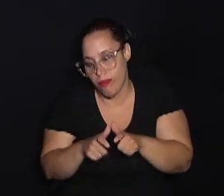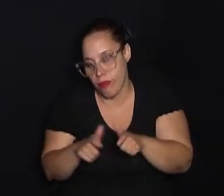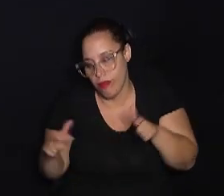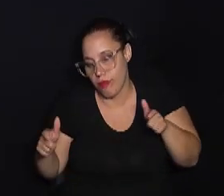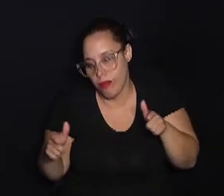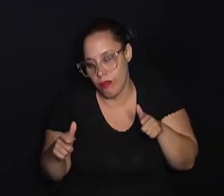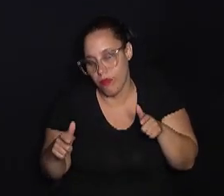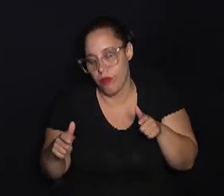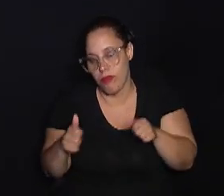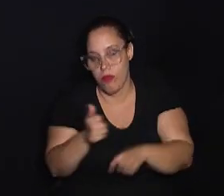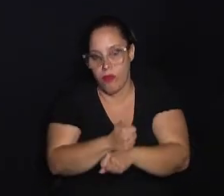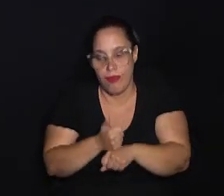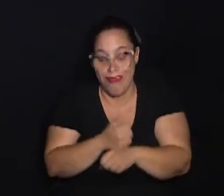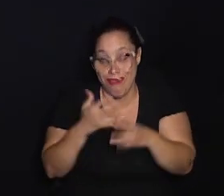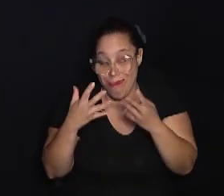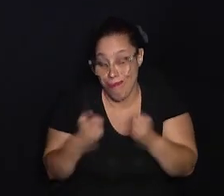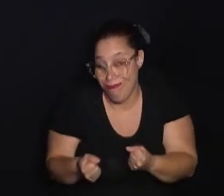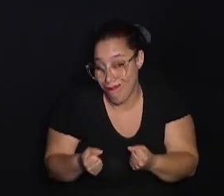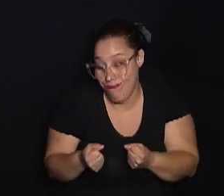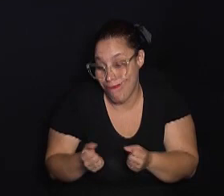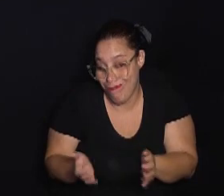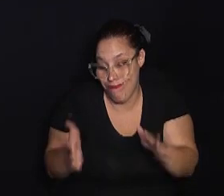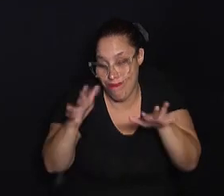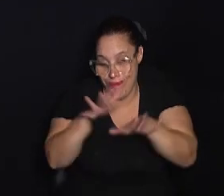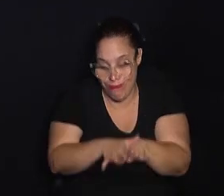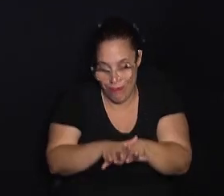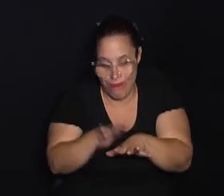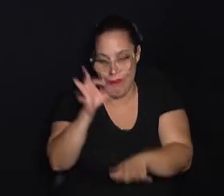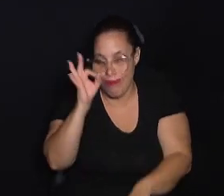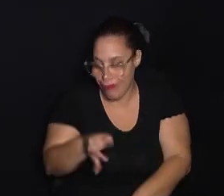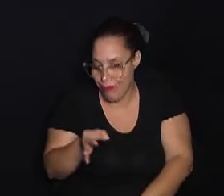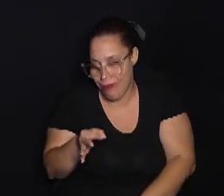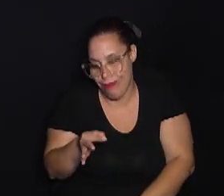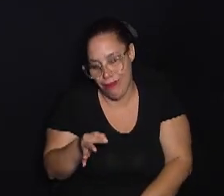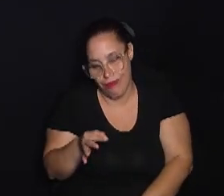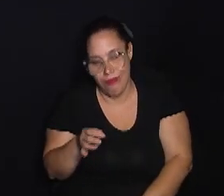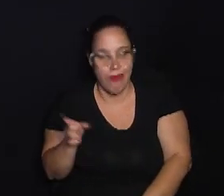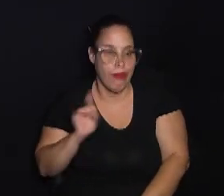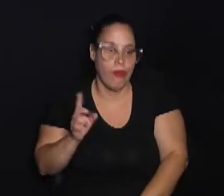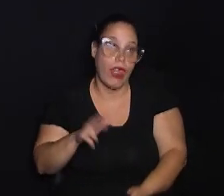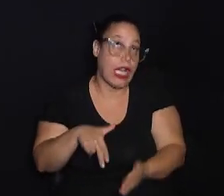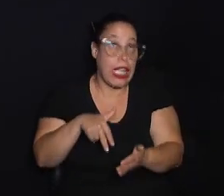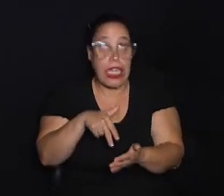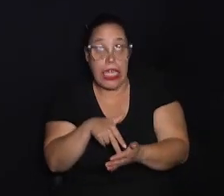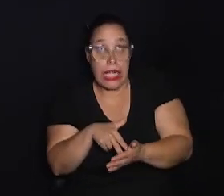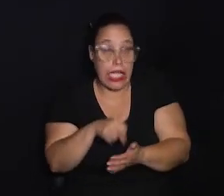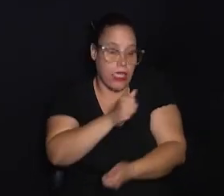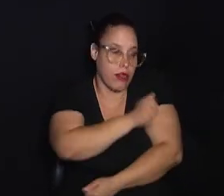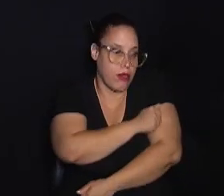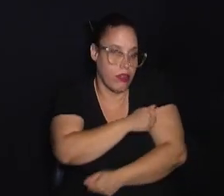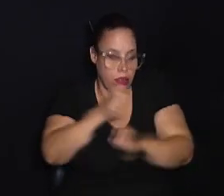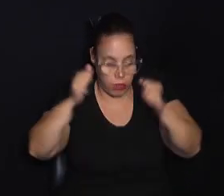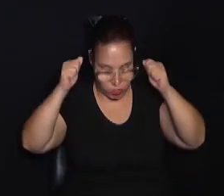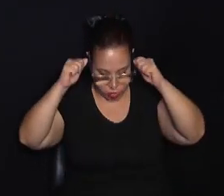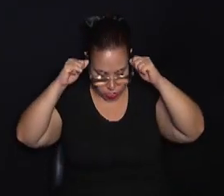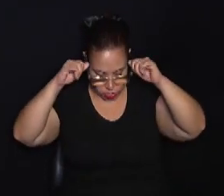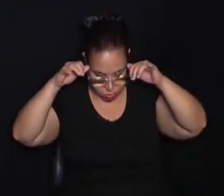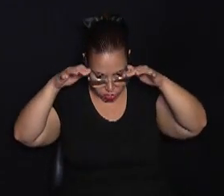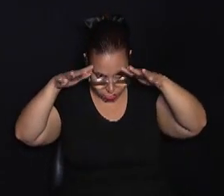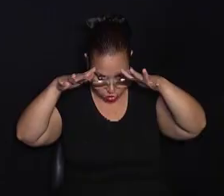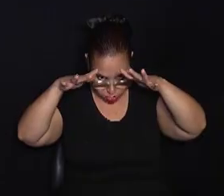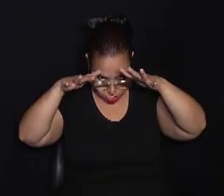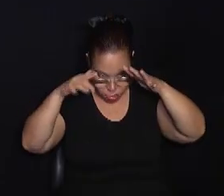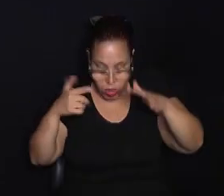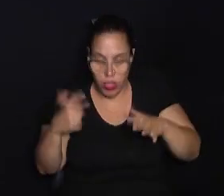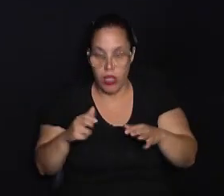os profissionais para garantir essa inclusão de fato. Então não dá para se colocar alunos autistas dentro da sala sem que eles